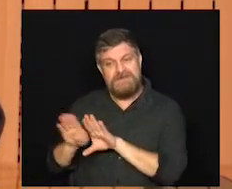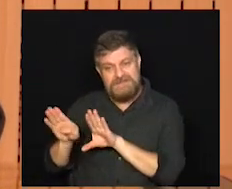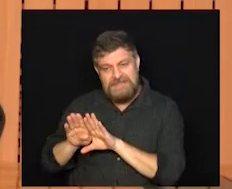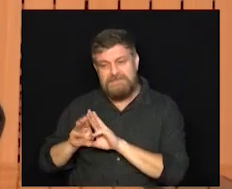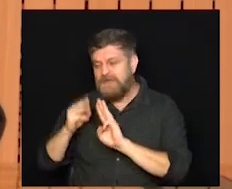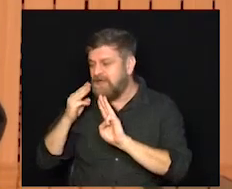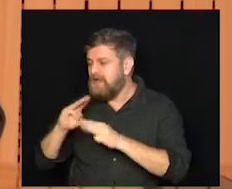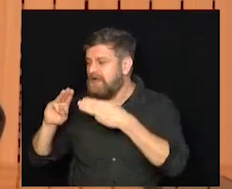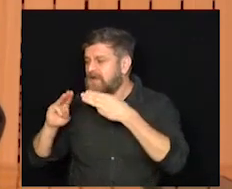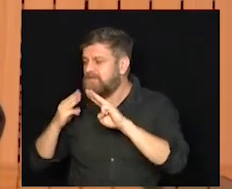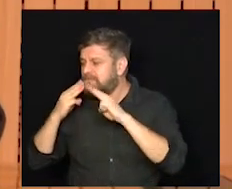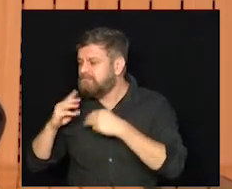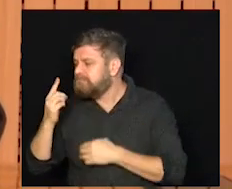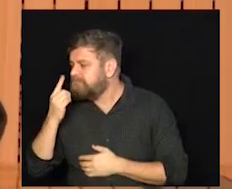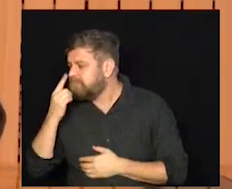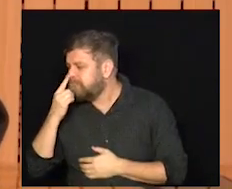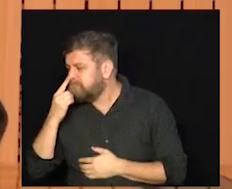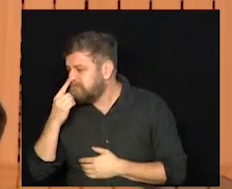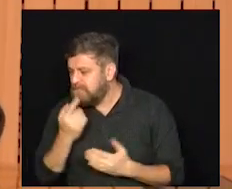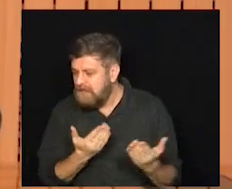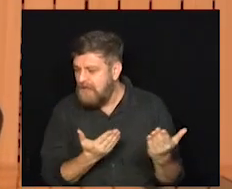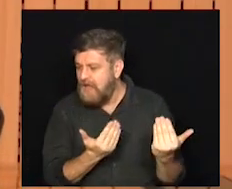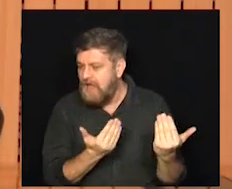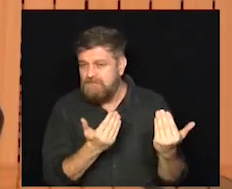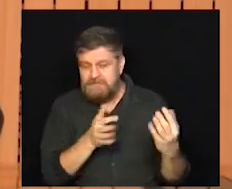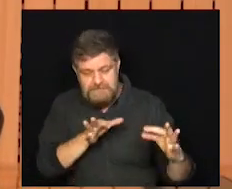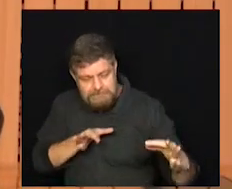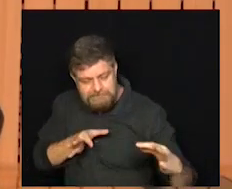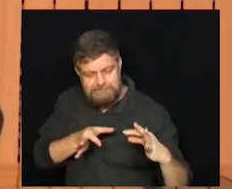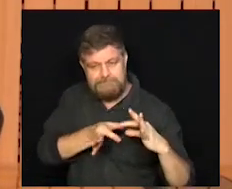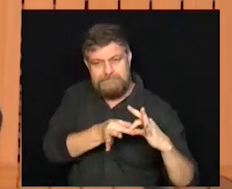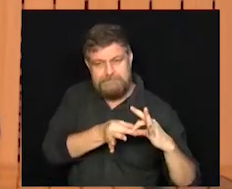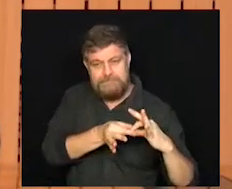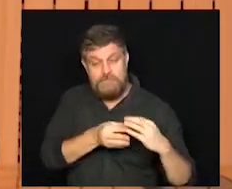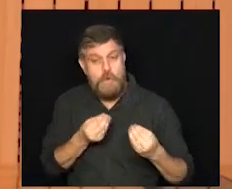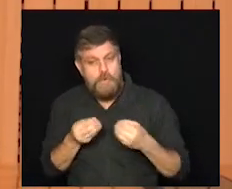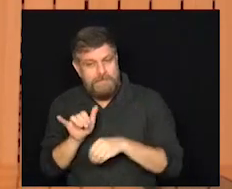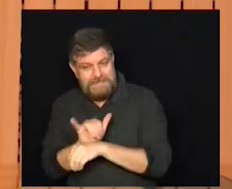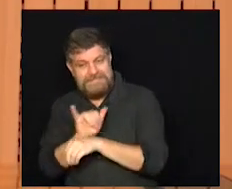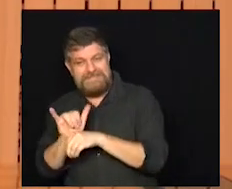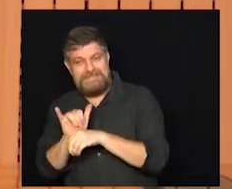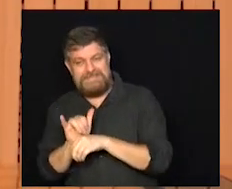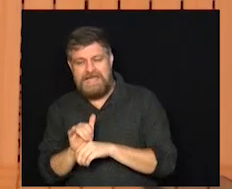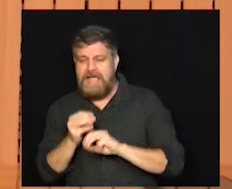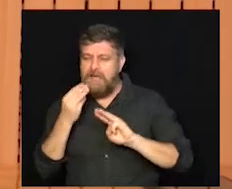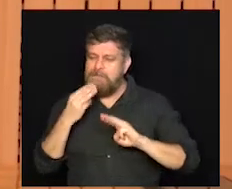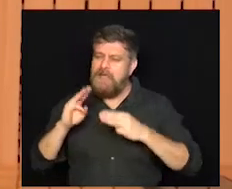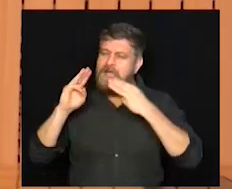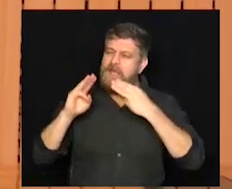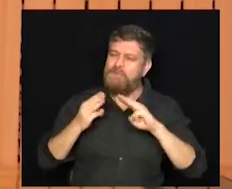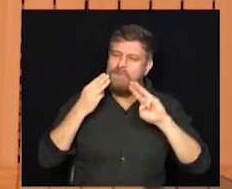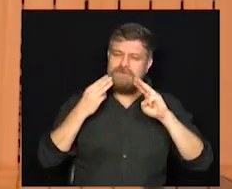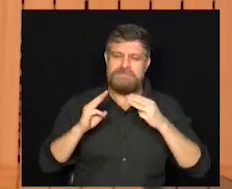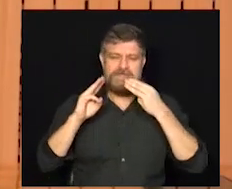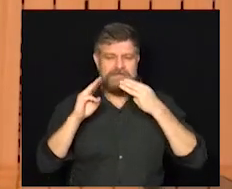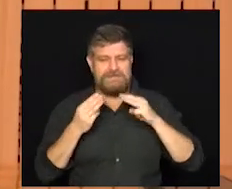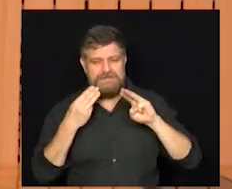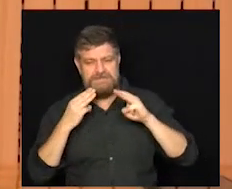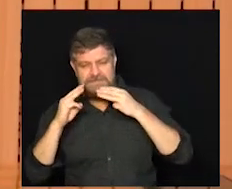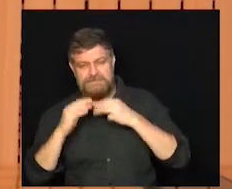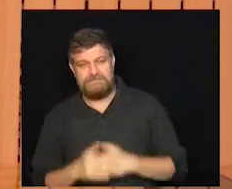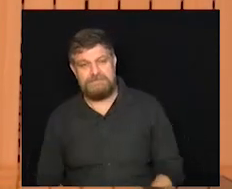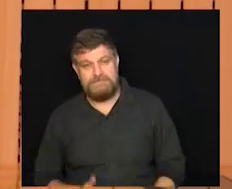de conversar com a juventude, com a população através da música, né? E, inclusive,